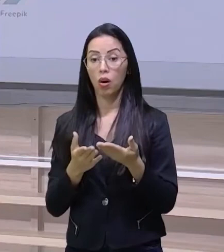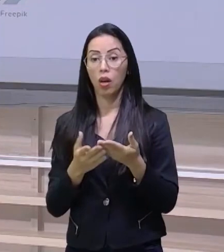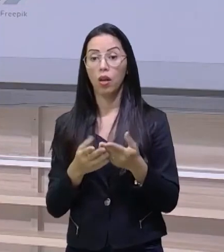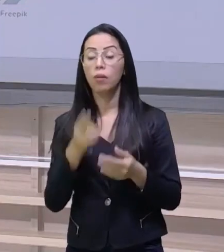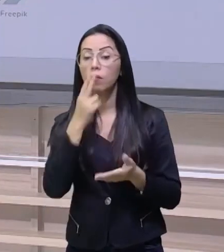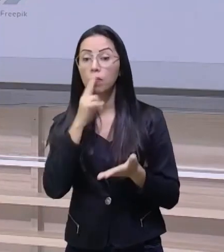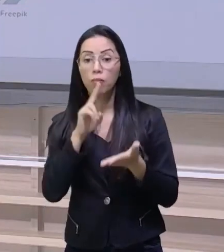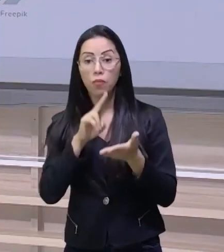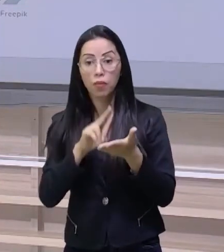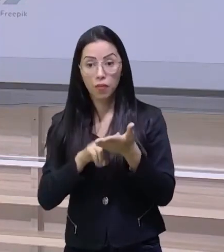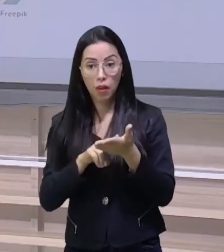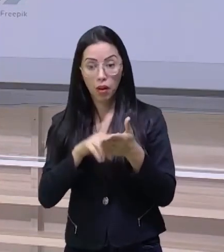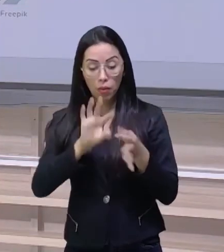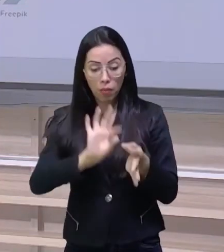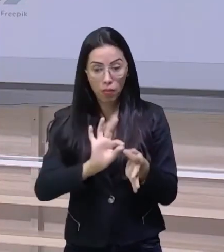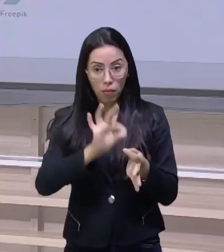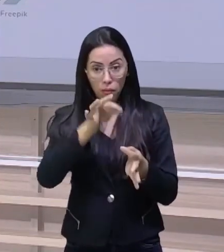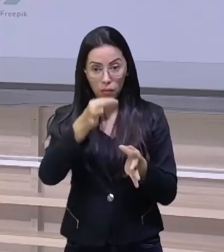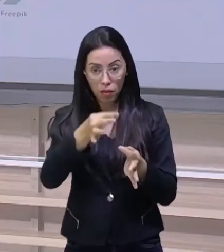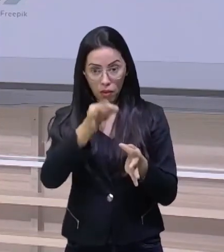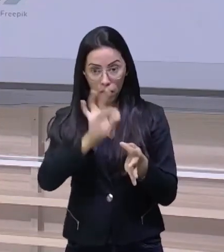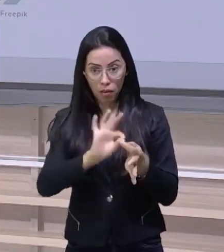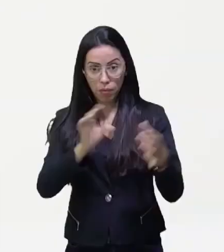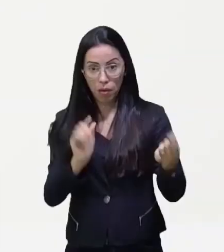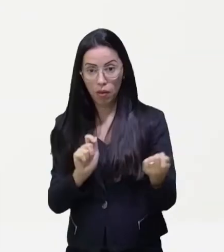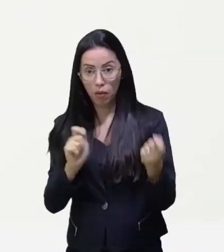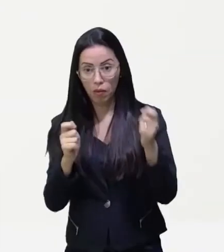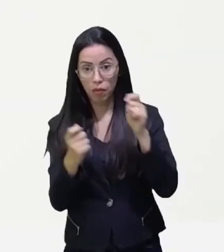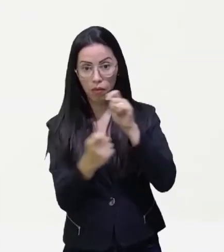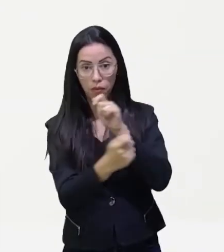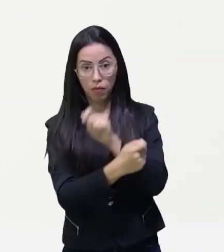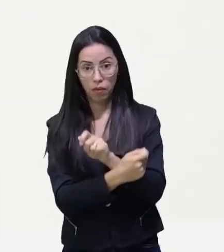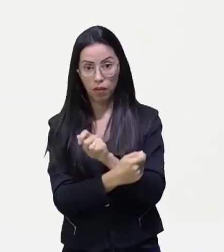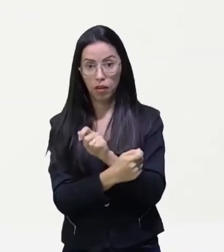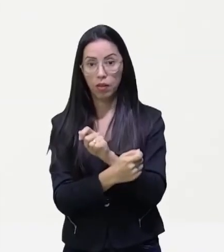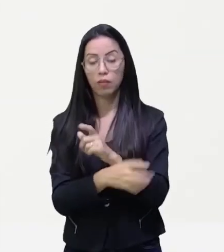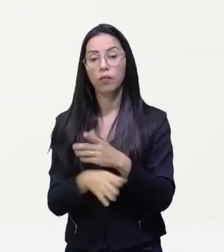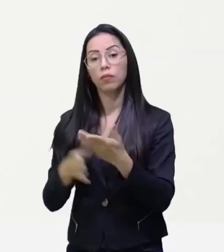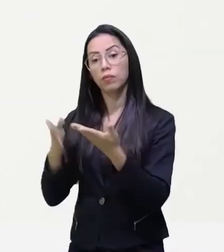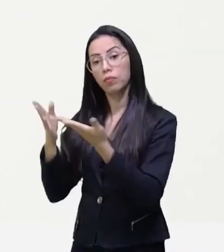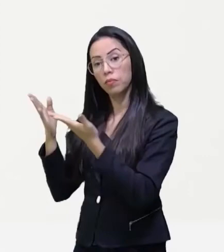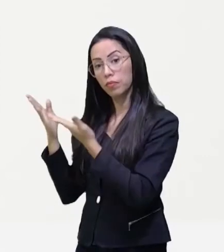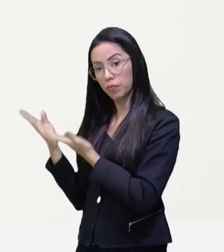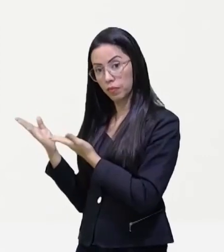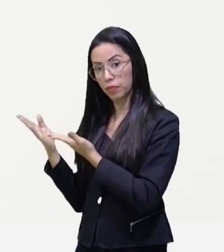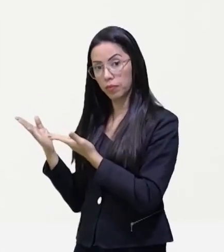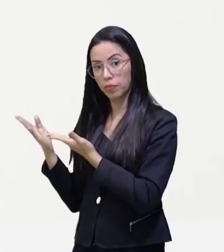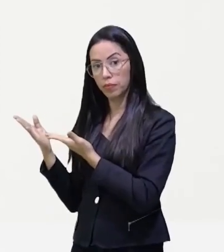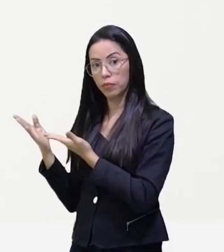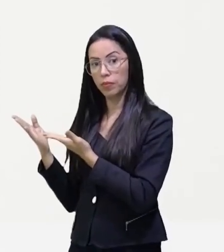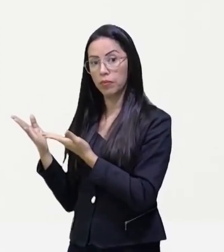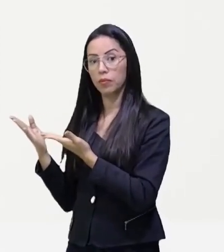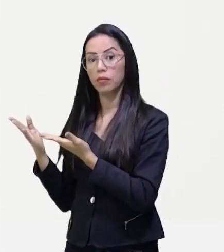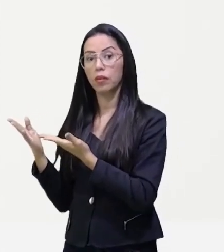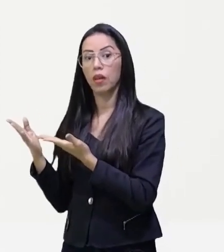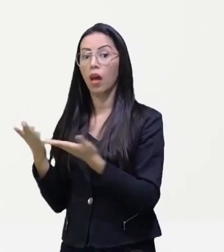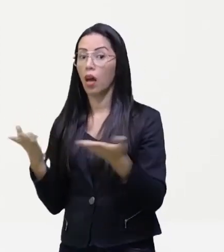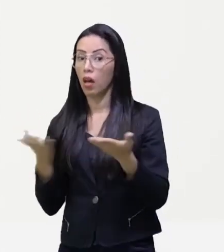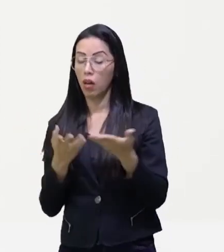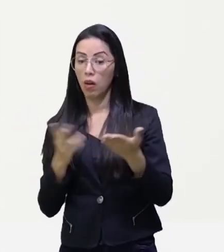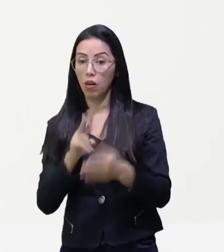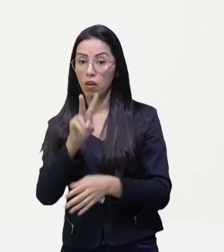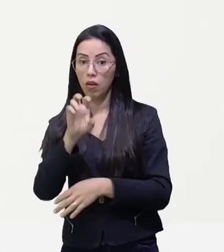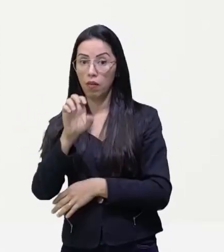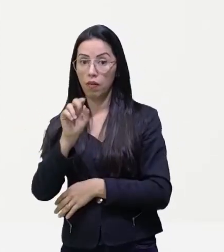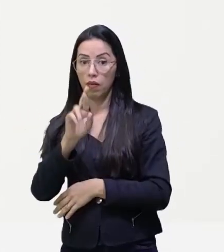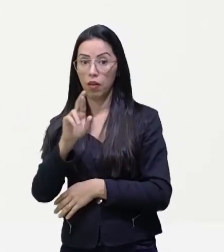seja, quem está enviando a cartinha? Nós vimos agora há pouco do destinatário, para onde vai.